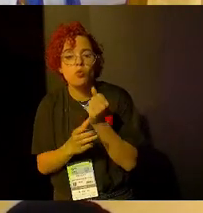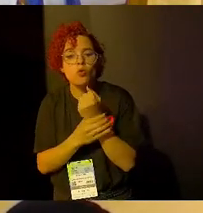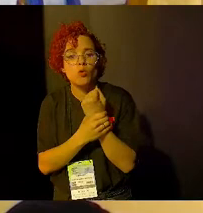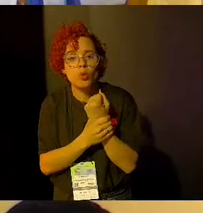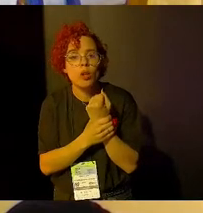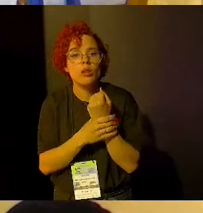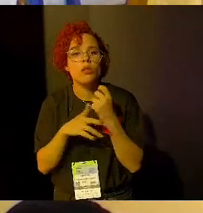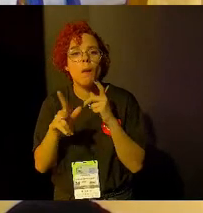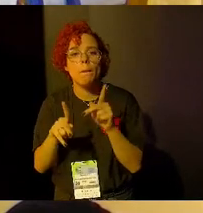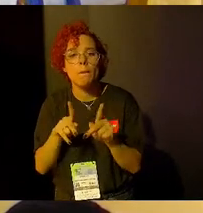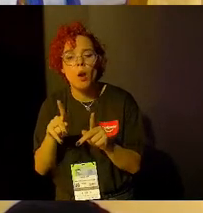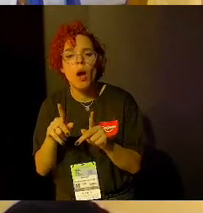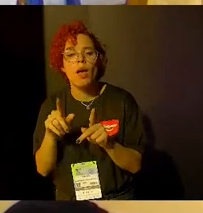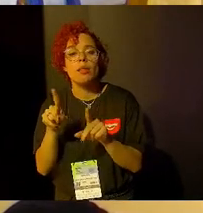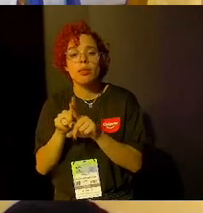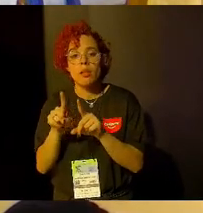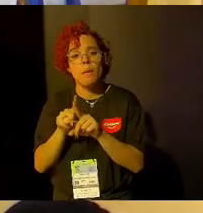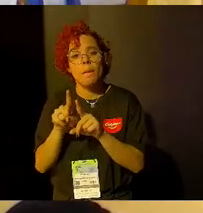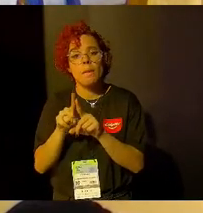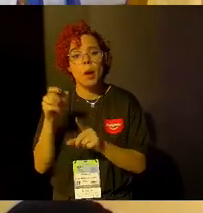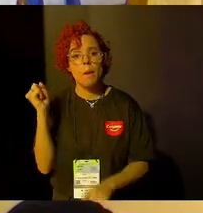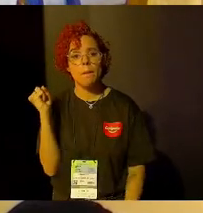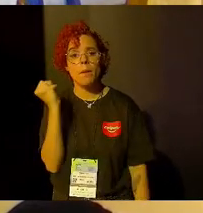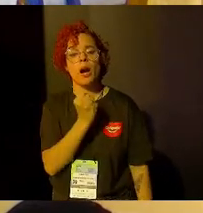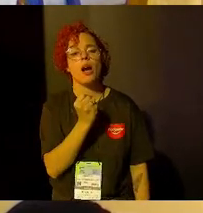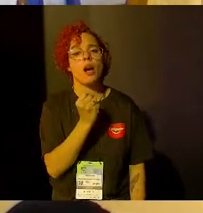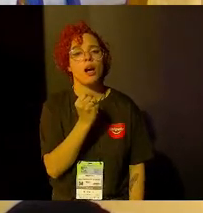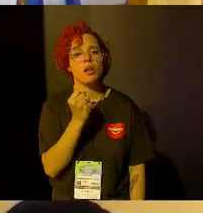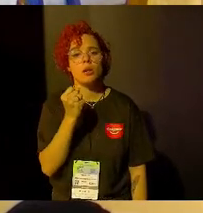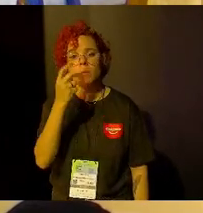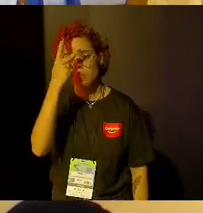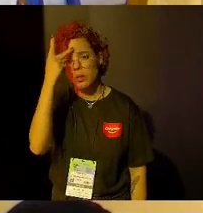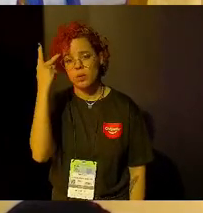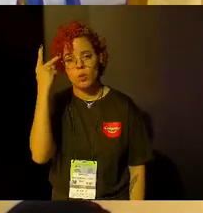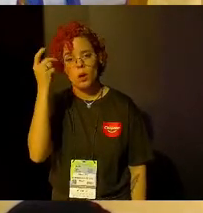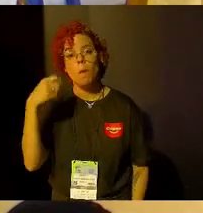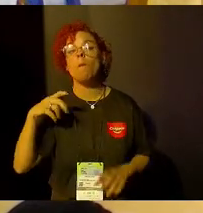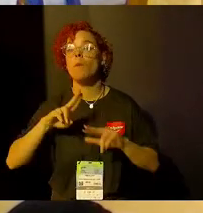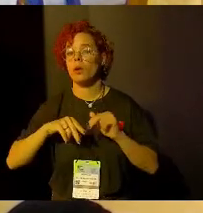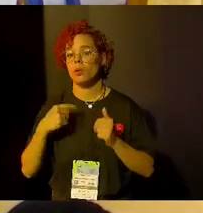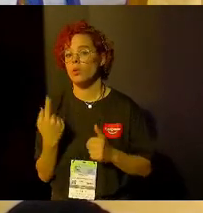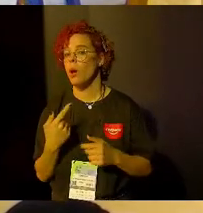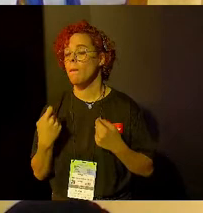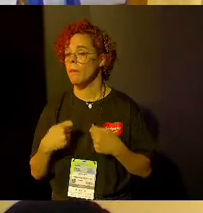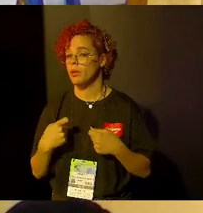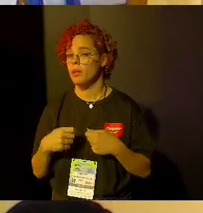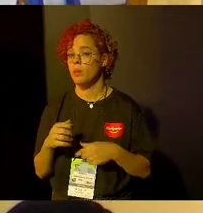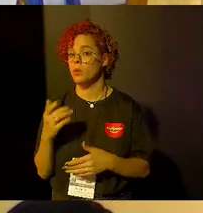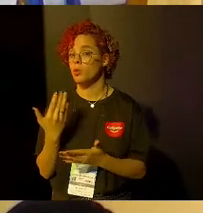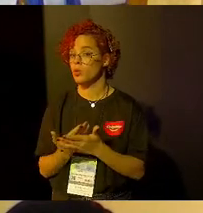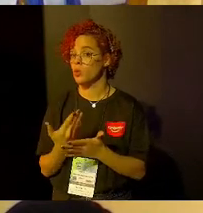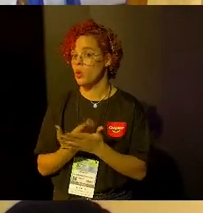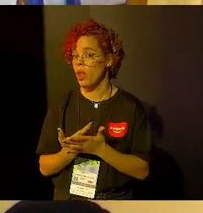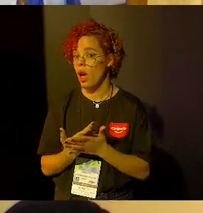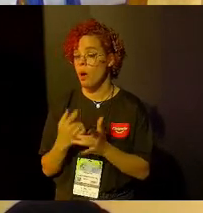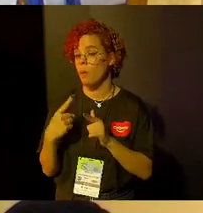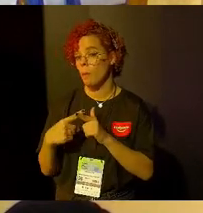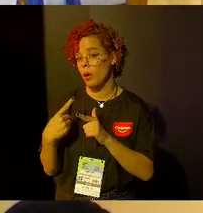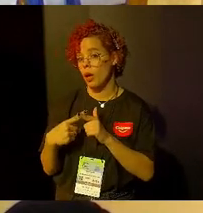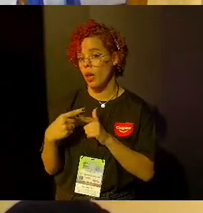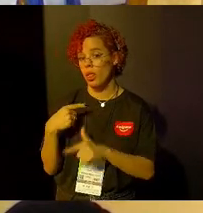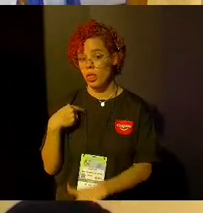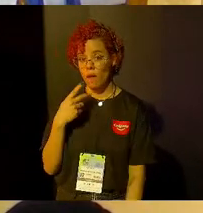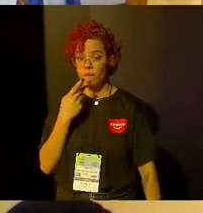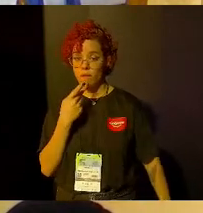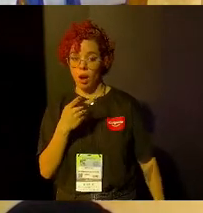natureza assassina da Segurança Pública do Brasil por isso que a gente tem que estudar que a gente está falando um monte de nome e